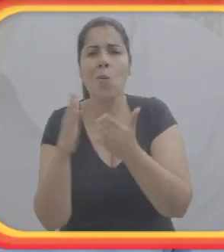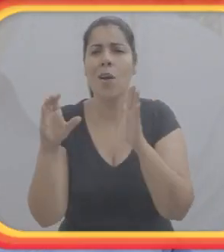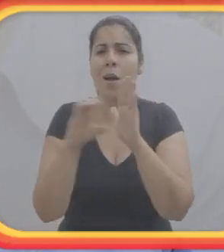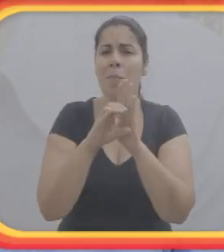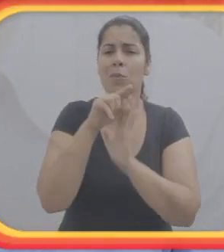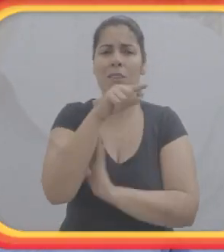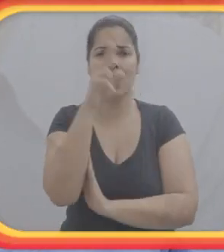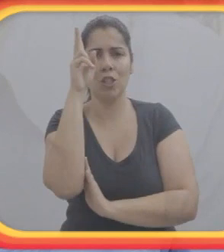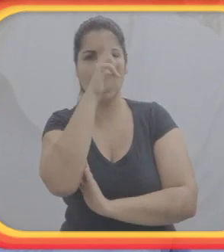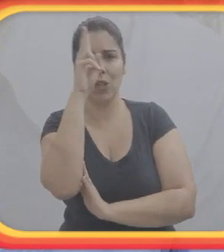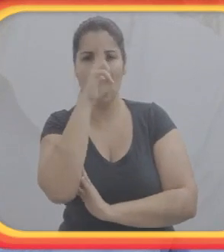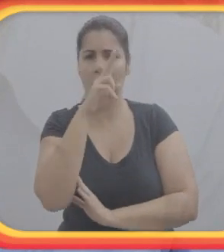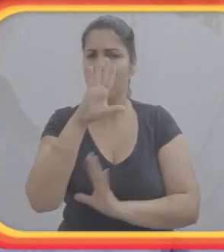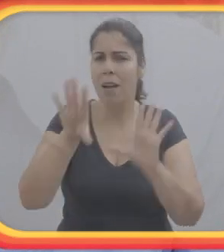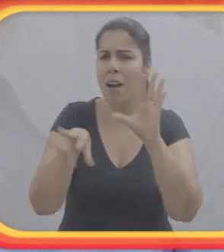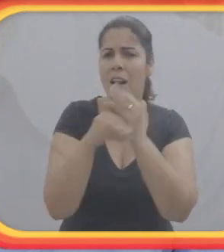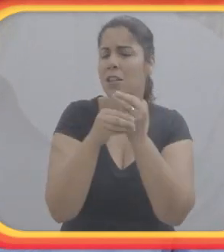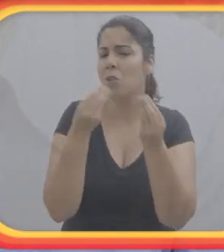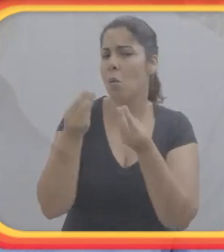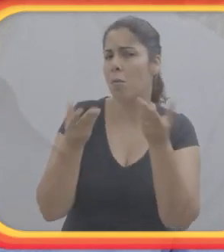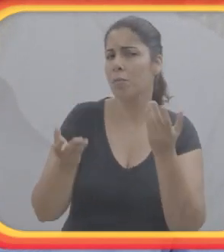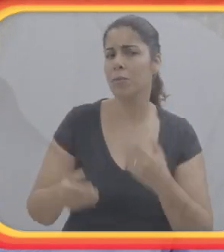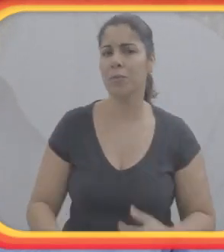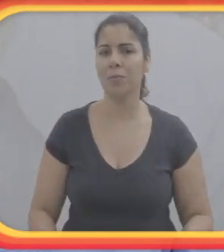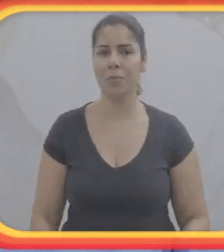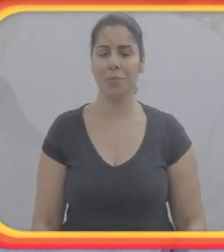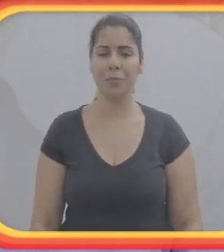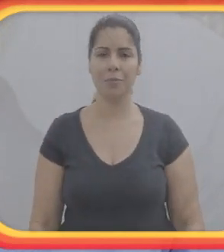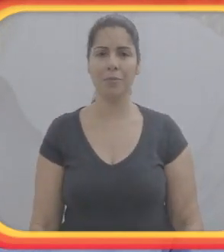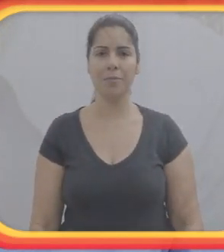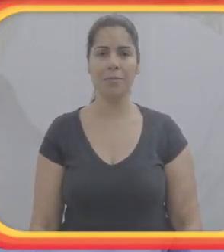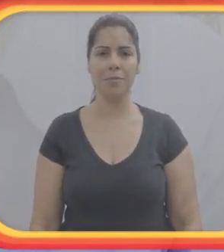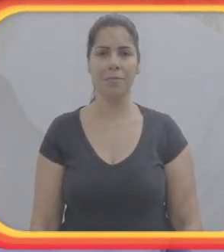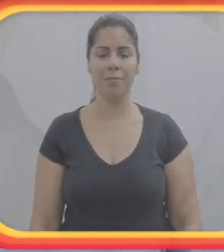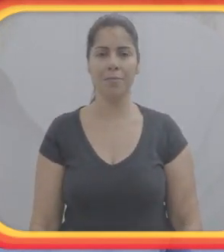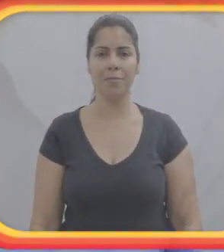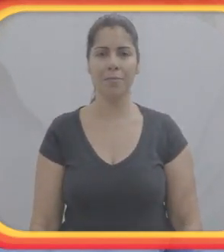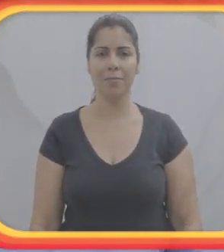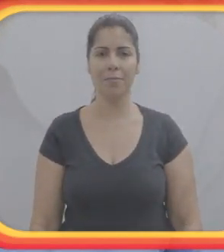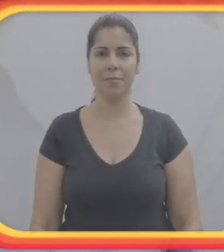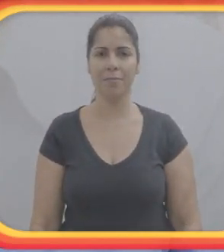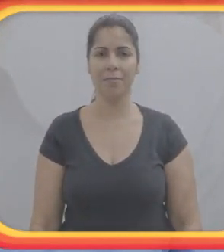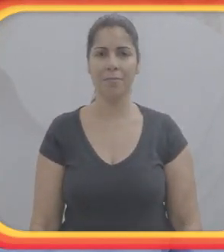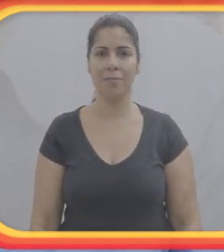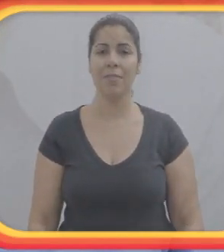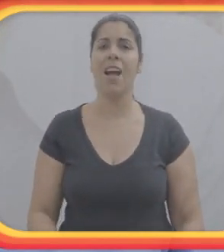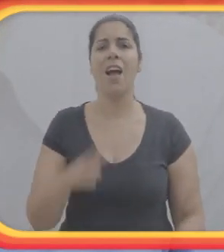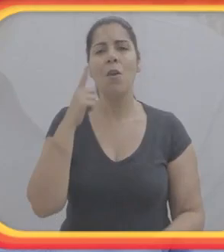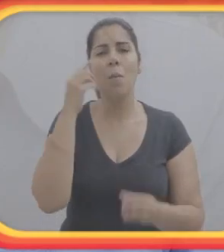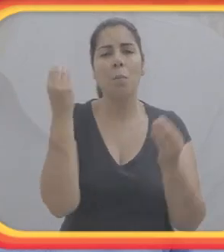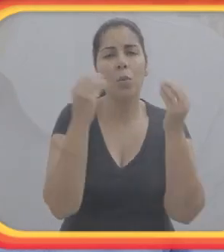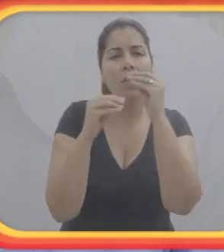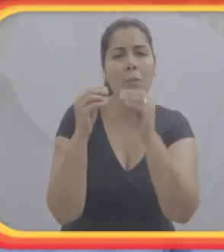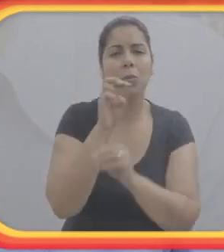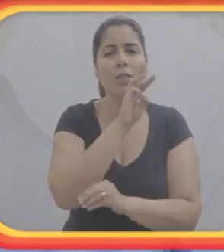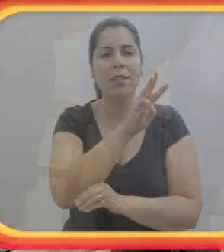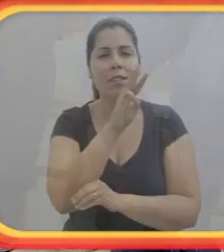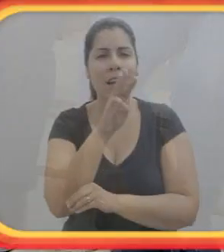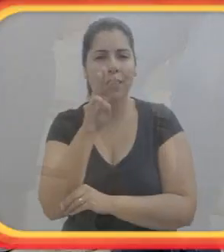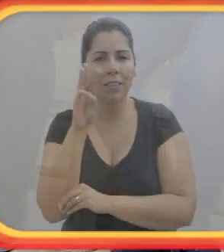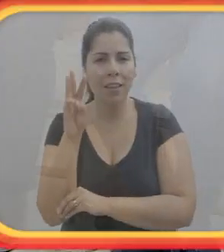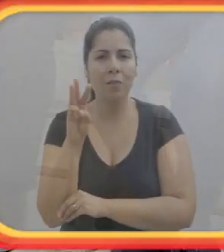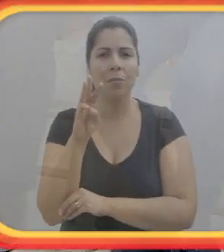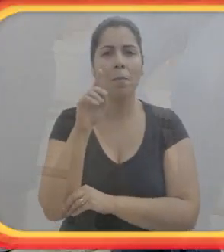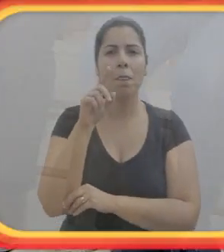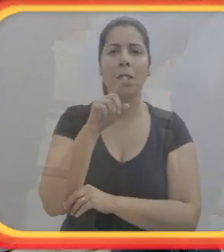no início, mas com uma ajudinha, conversando, comunicando-se, torna-se a vida muito fácil com a comunicação.